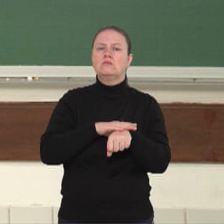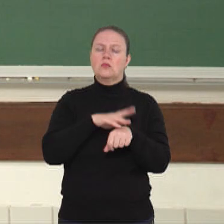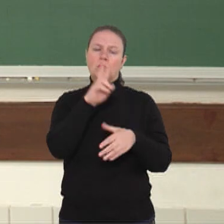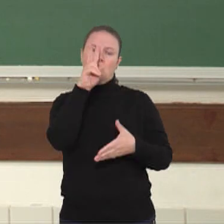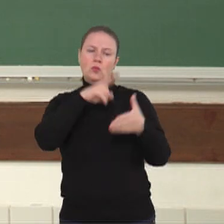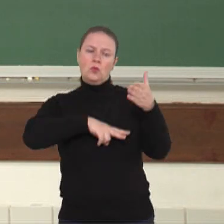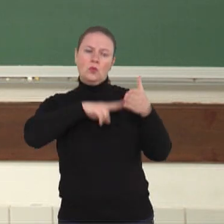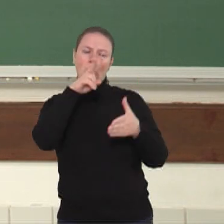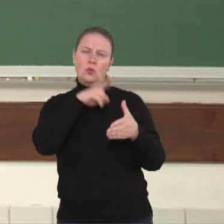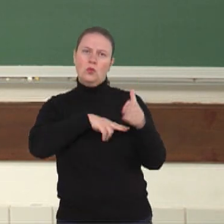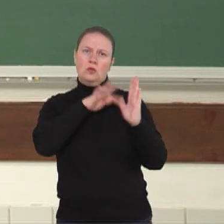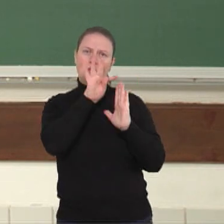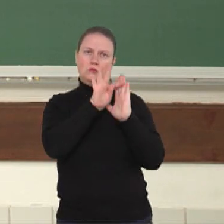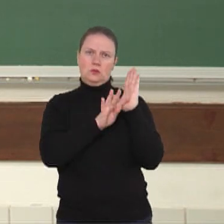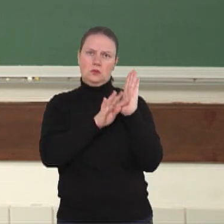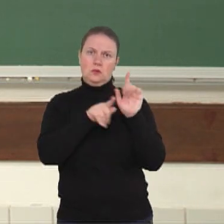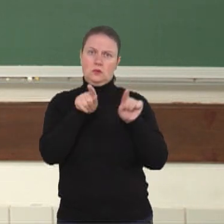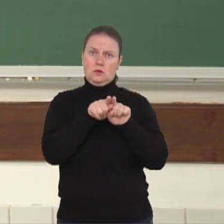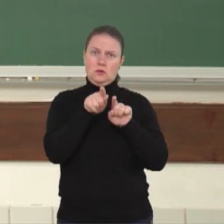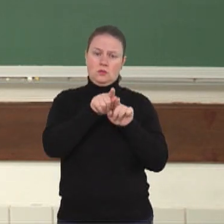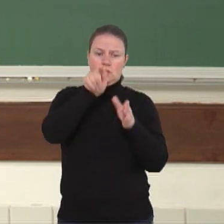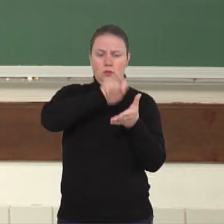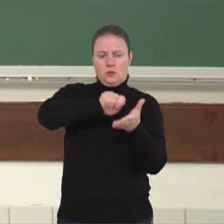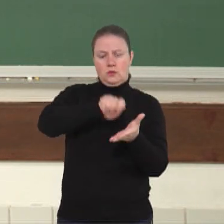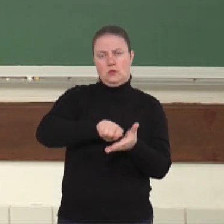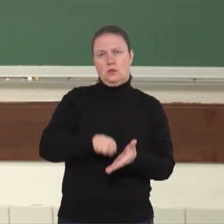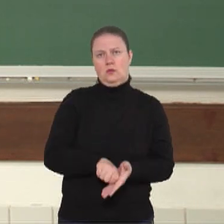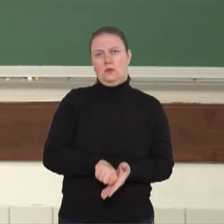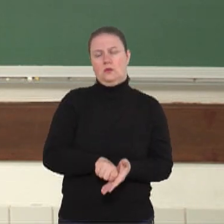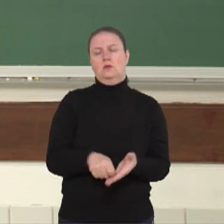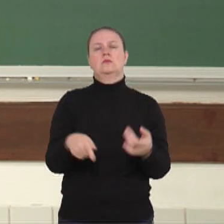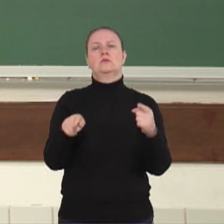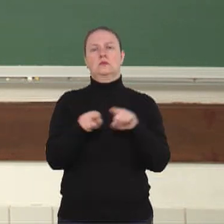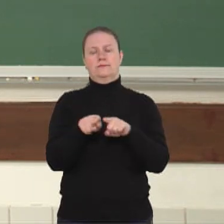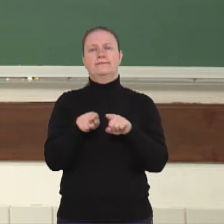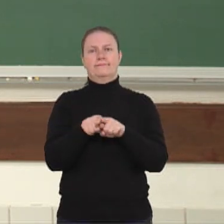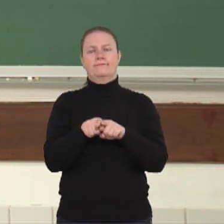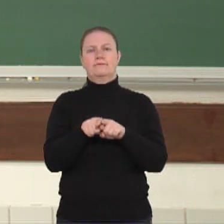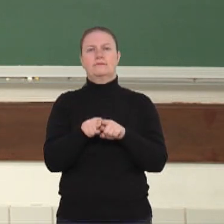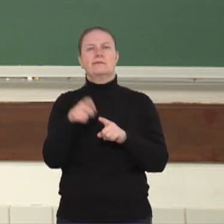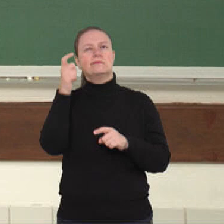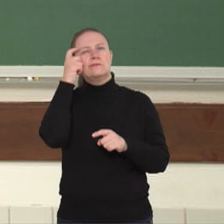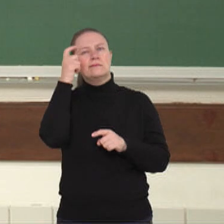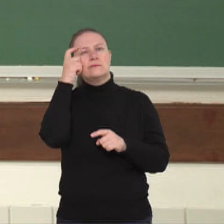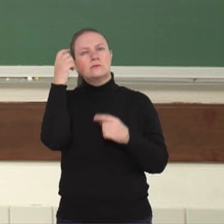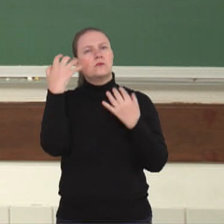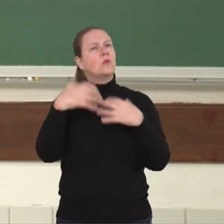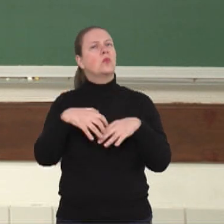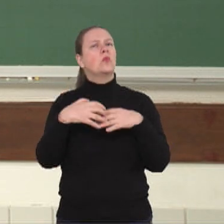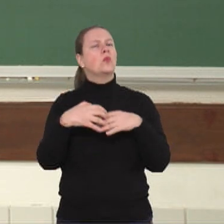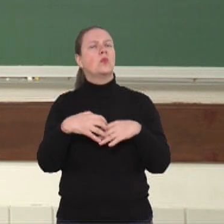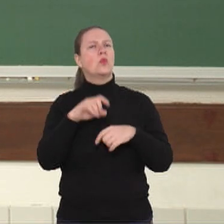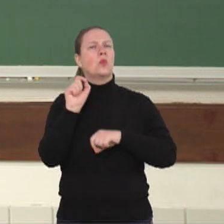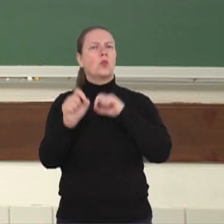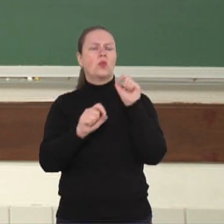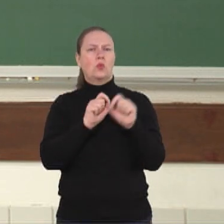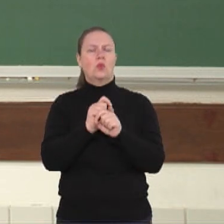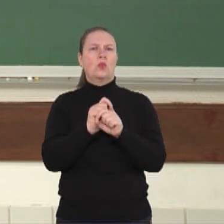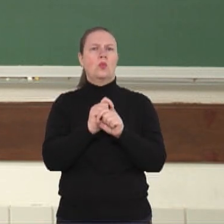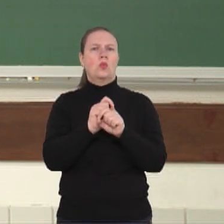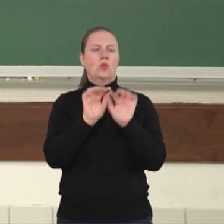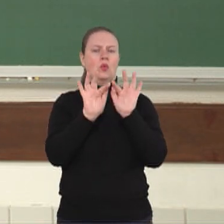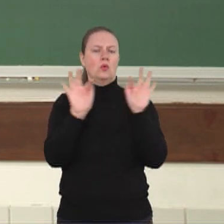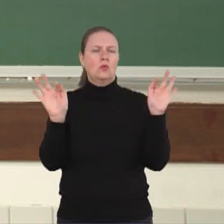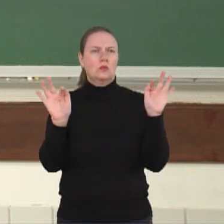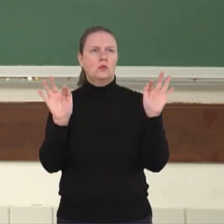hora que eu escrevo um texto, na hora que eu leio um texto também, certo? Então, pensando aí numa ordem direta da oração,